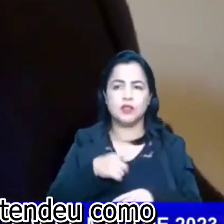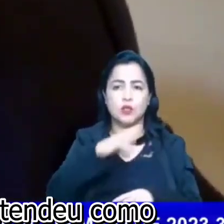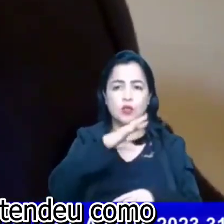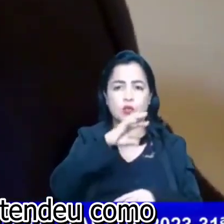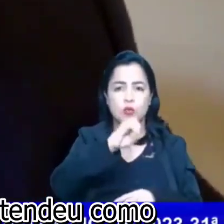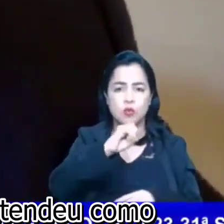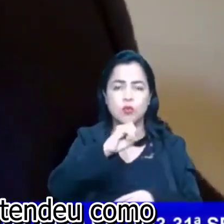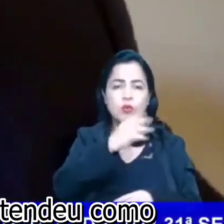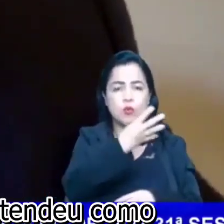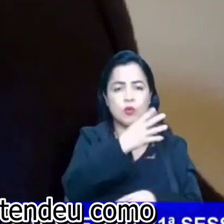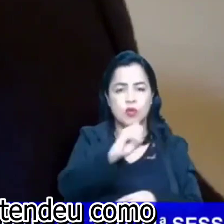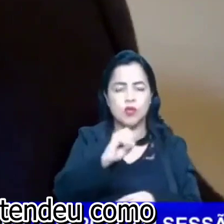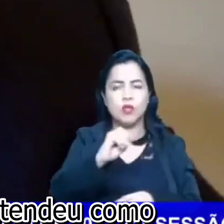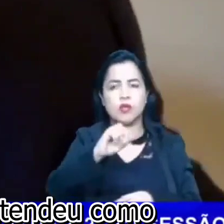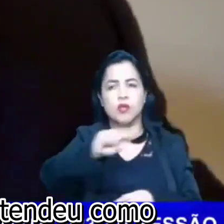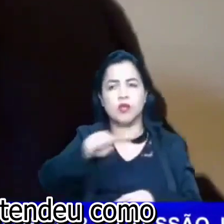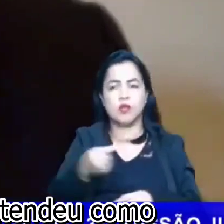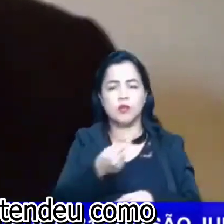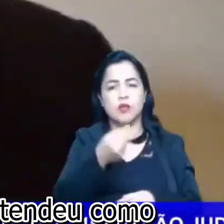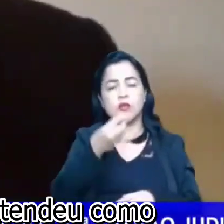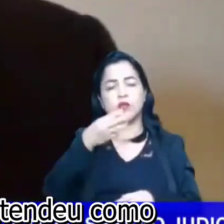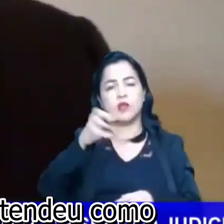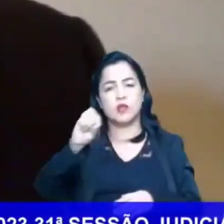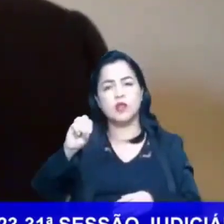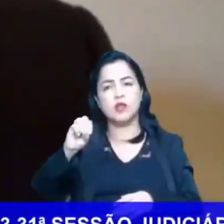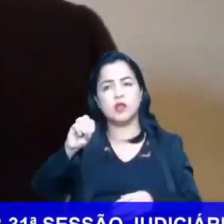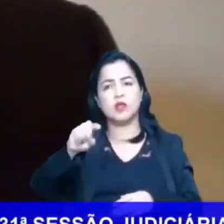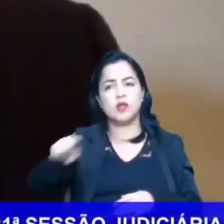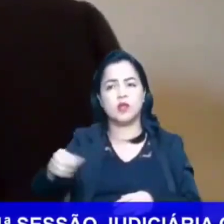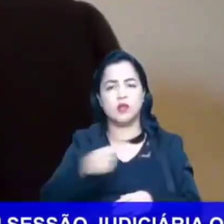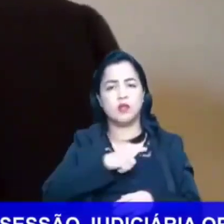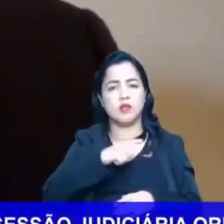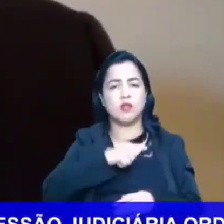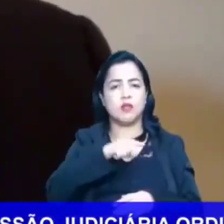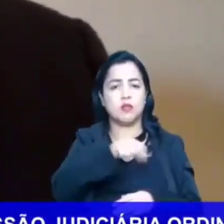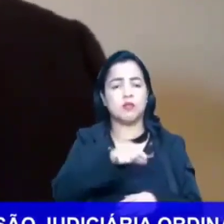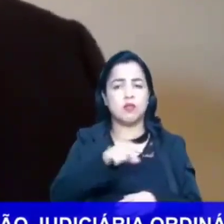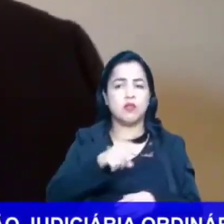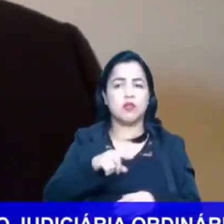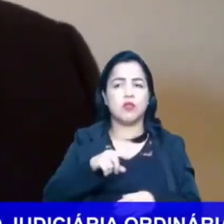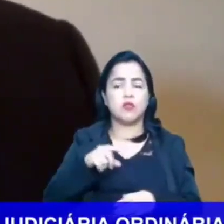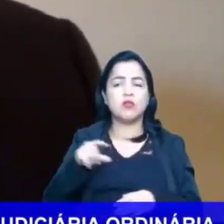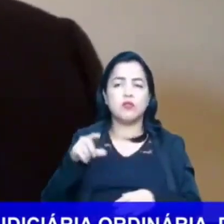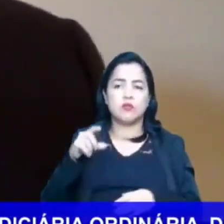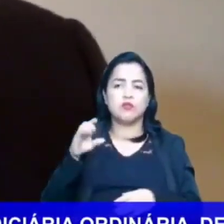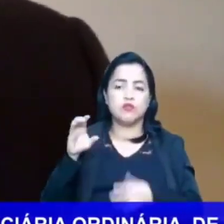40 mil e 30 mil da contabilidade, entendeu como valores